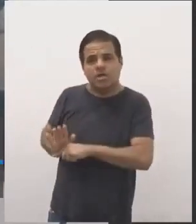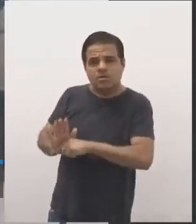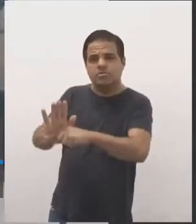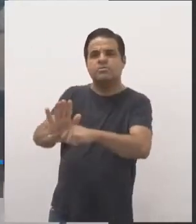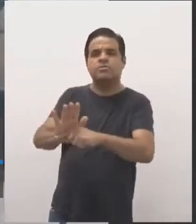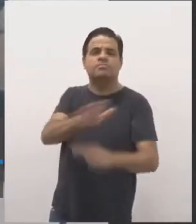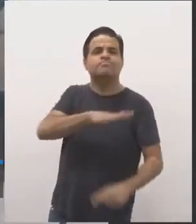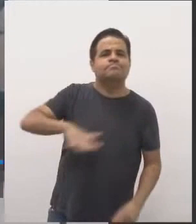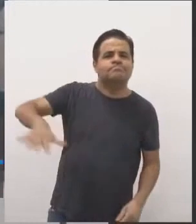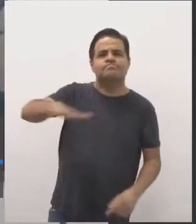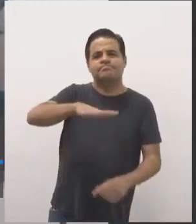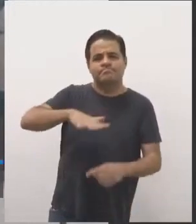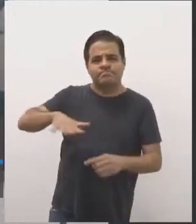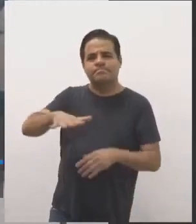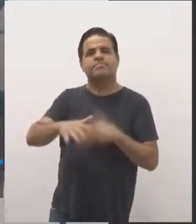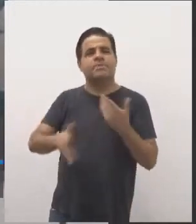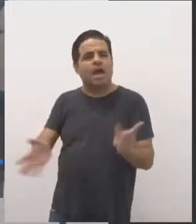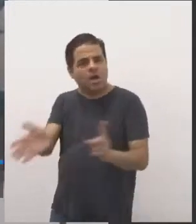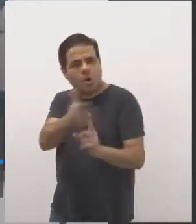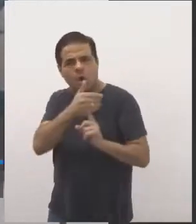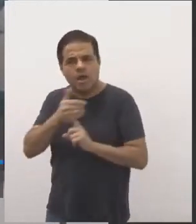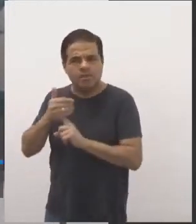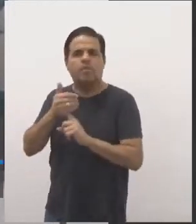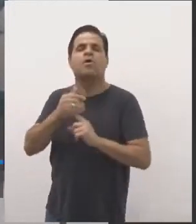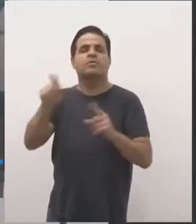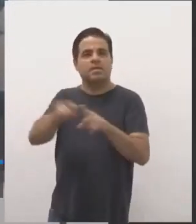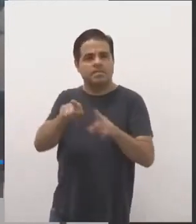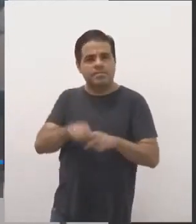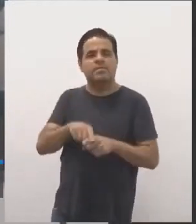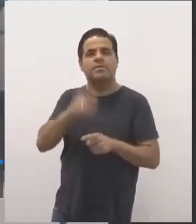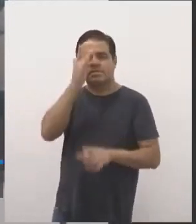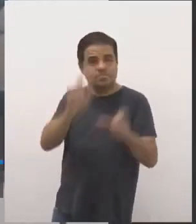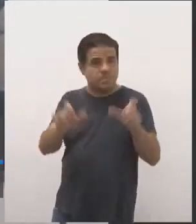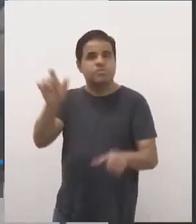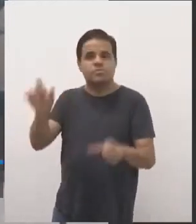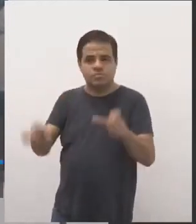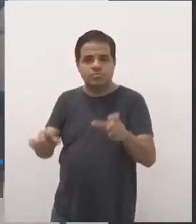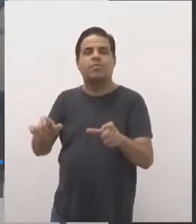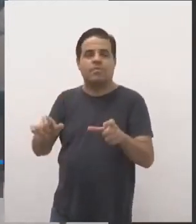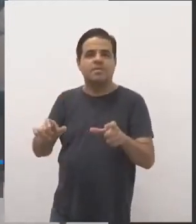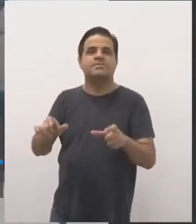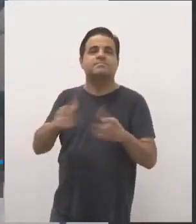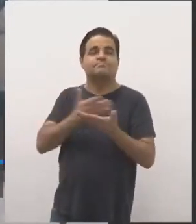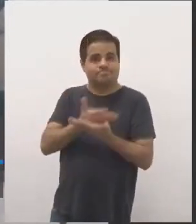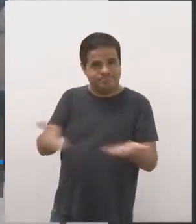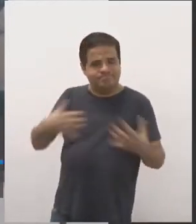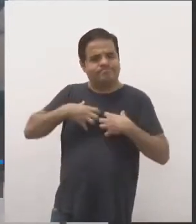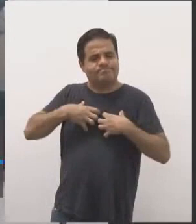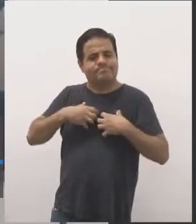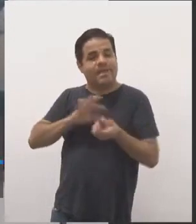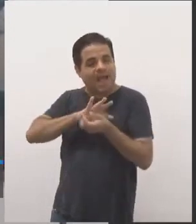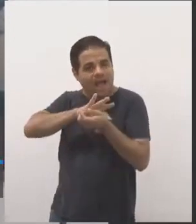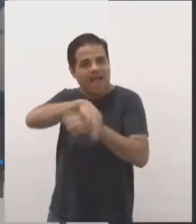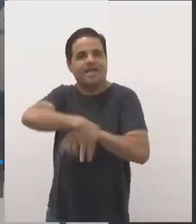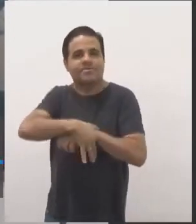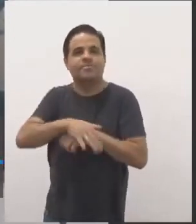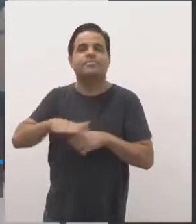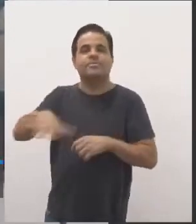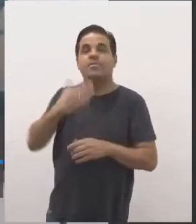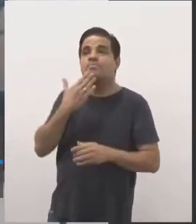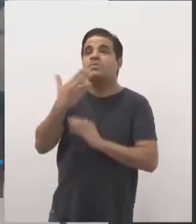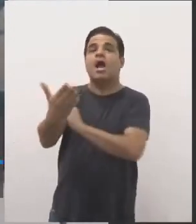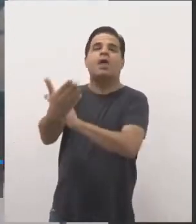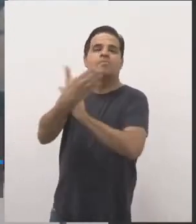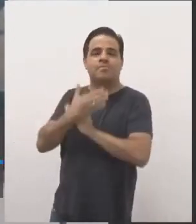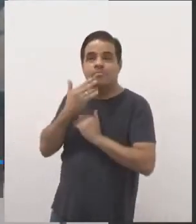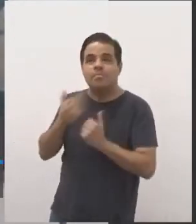um ambiente solidário, acolhedor, e com que as pessoas se sintam seguras para pedir apoio.